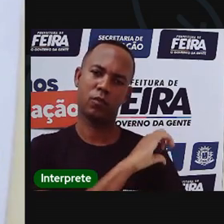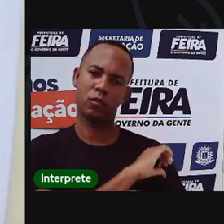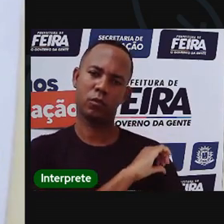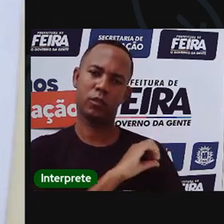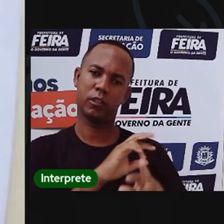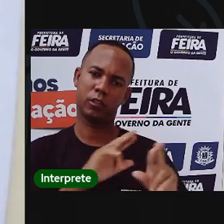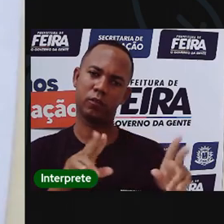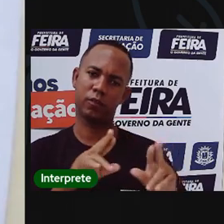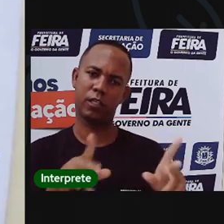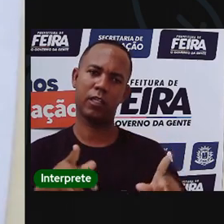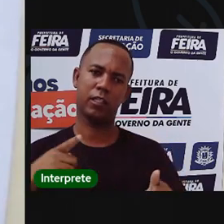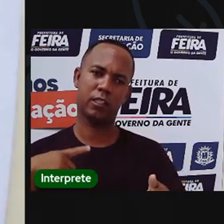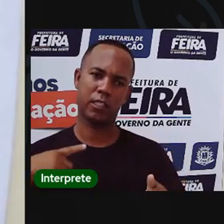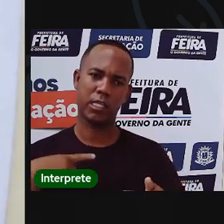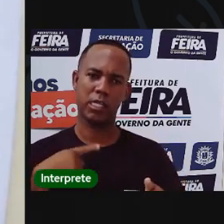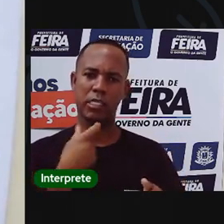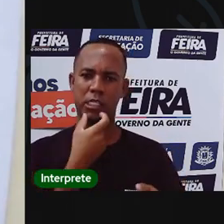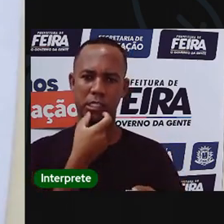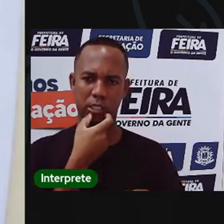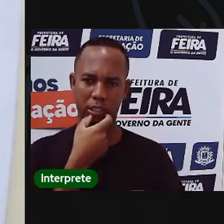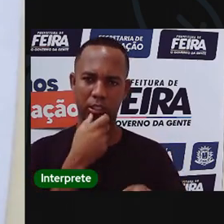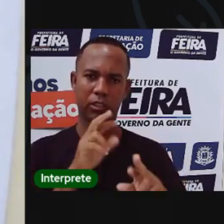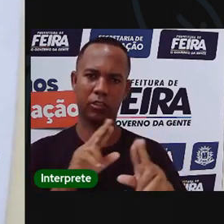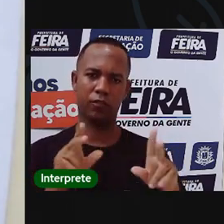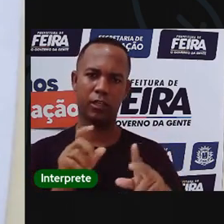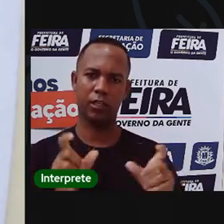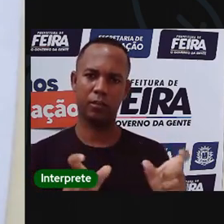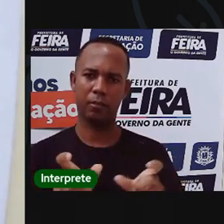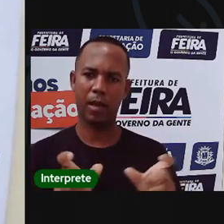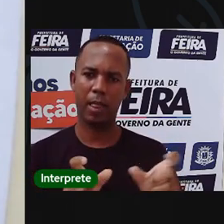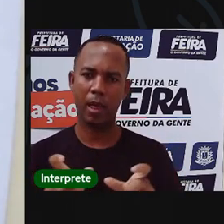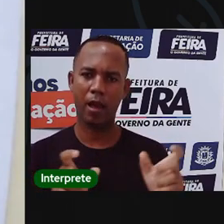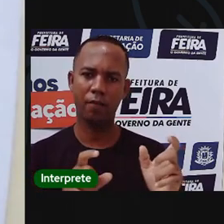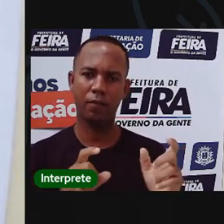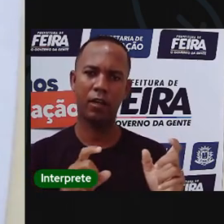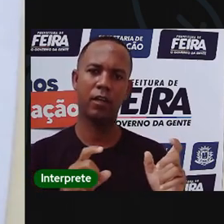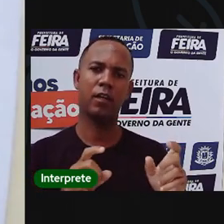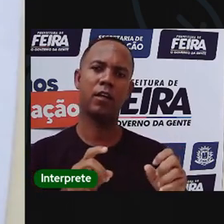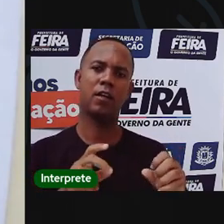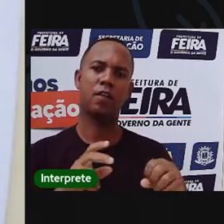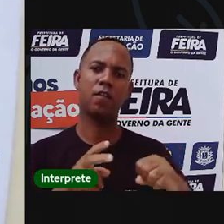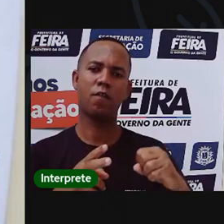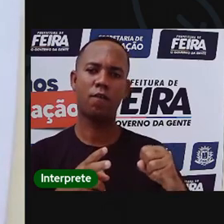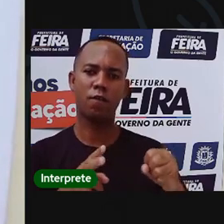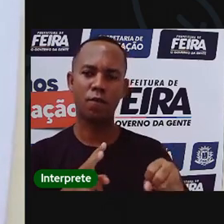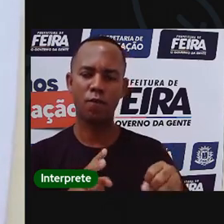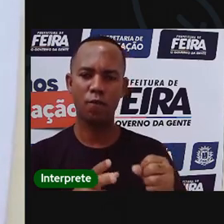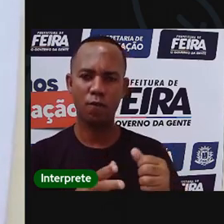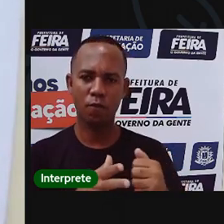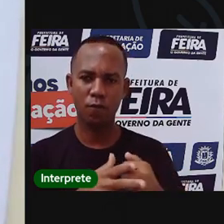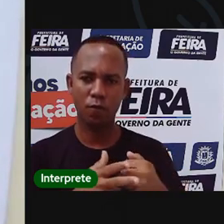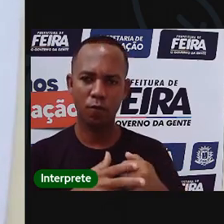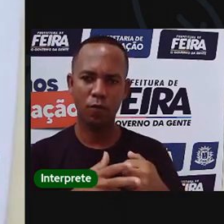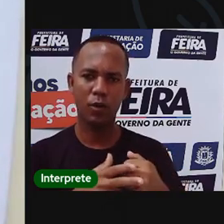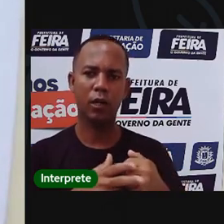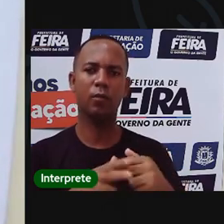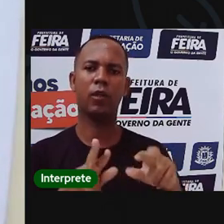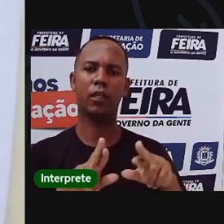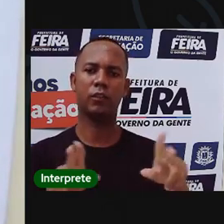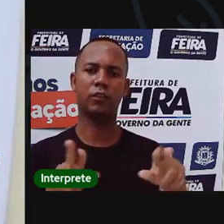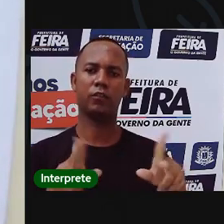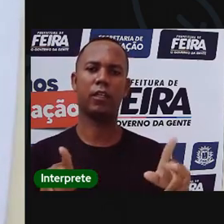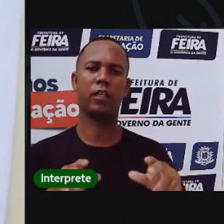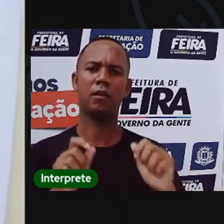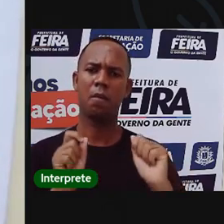participaram de outras aulas de inglês. Então, o vocabulário utilizado é um pouquinho mais complexo, mas dá para fazer tranquilo.